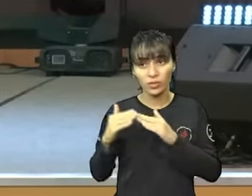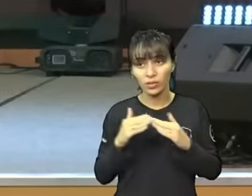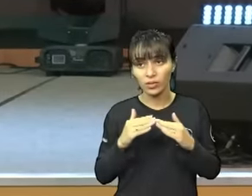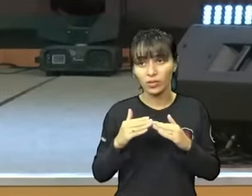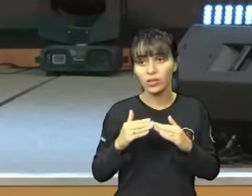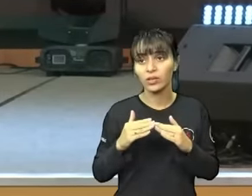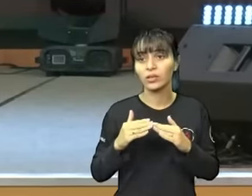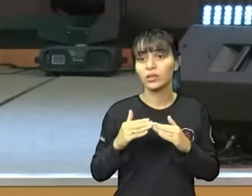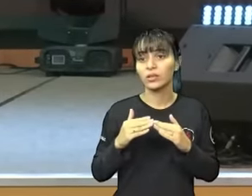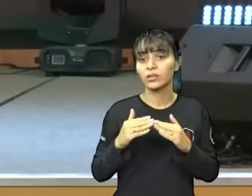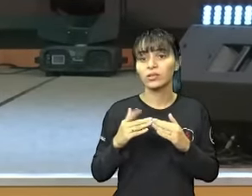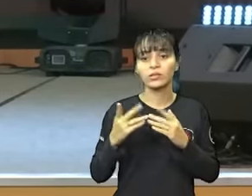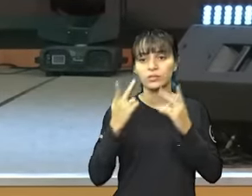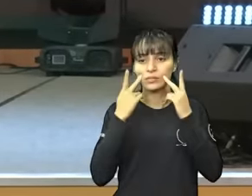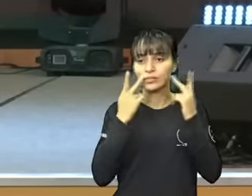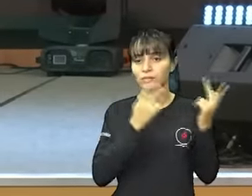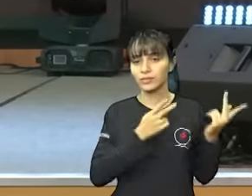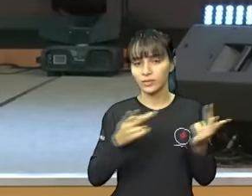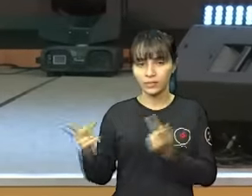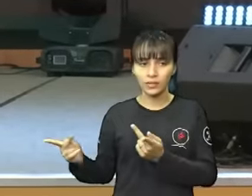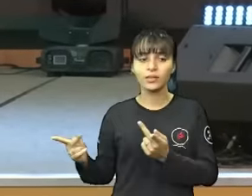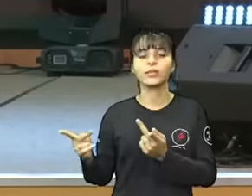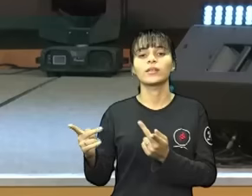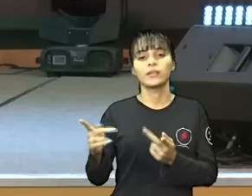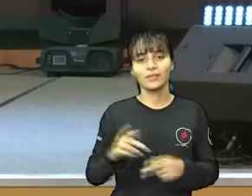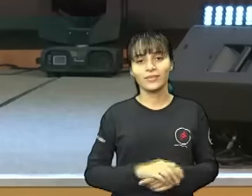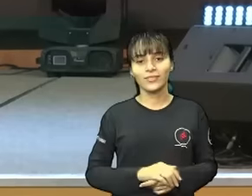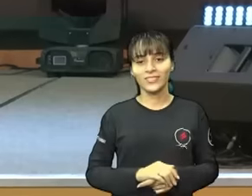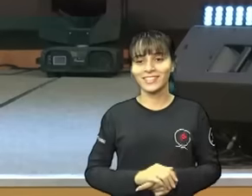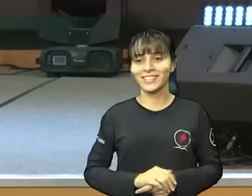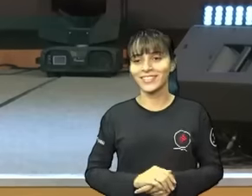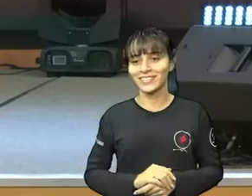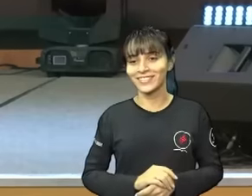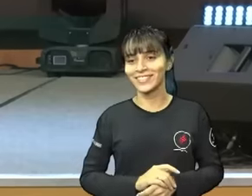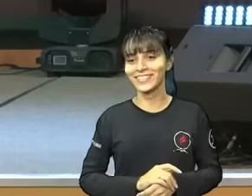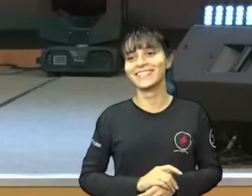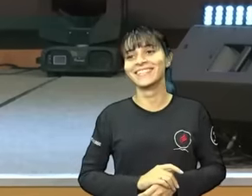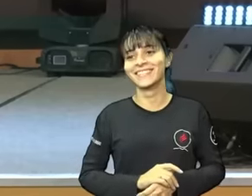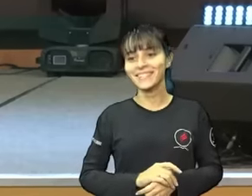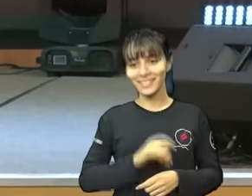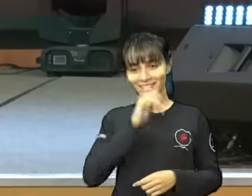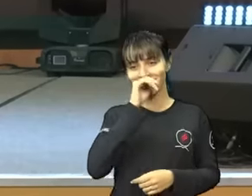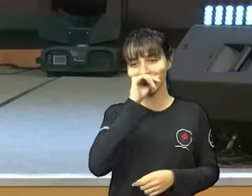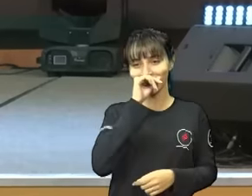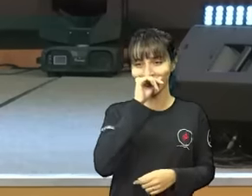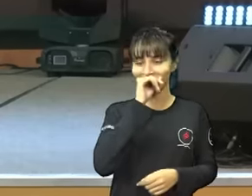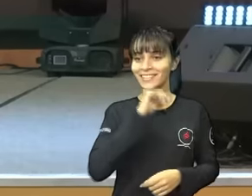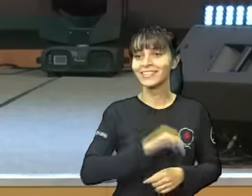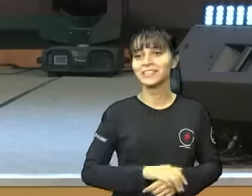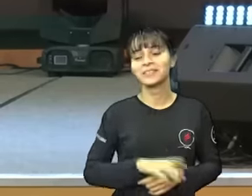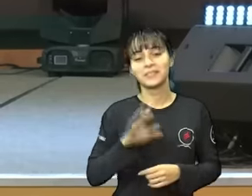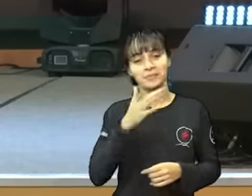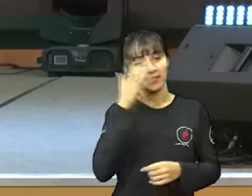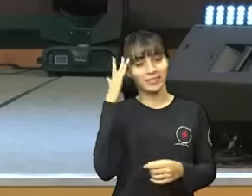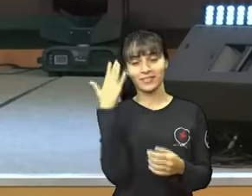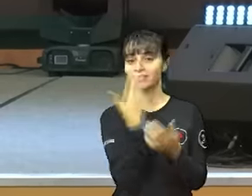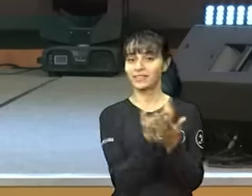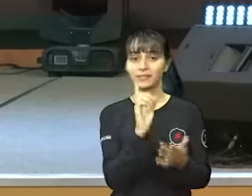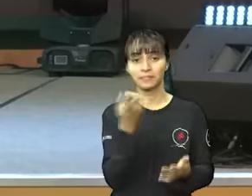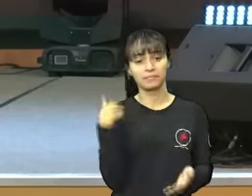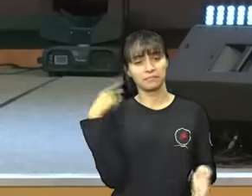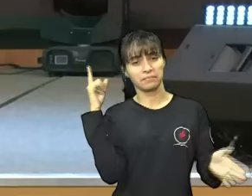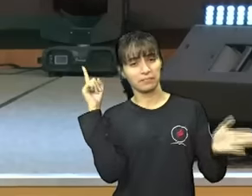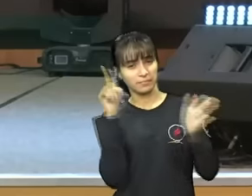se eu sou uma pessoa que eu tô em busca da verdade não tô falando para quem já que não eu faria a seguinte